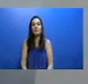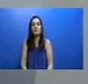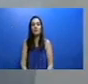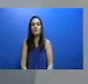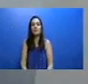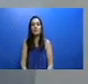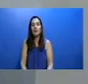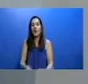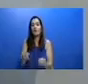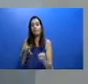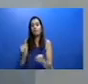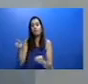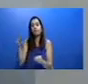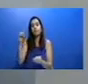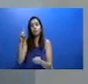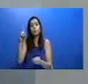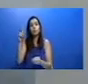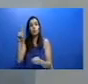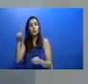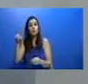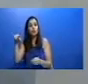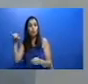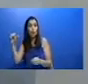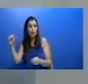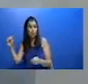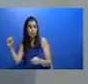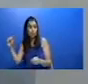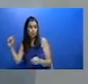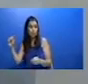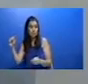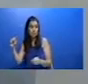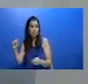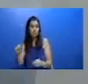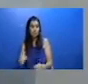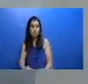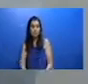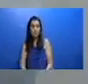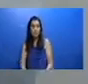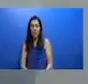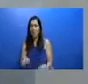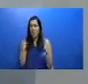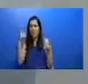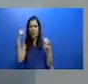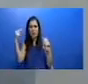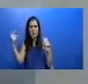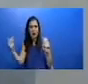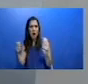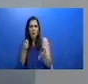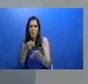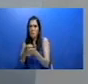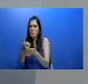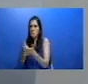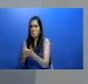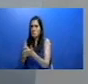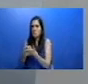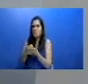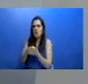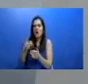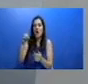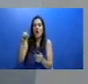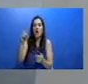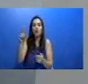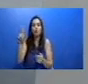cá, né? Se eu tivesse 12, eu poderia comprar, porque é comum na feira eu comprar 12 bananas, uma dúzia de